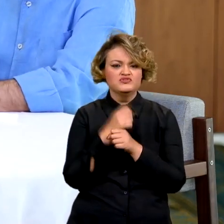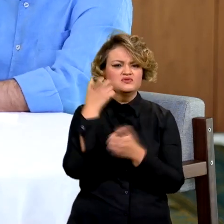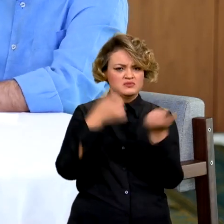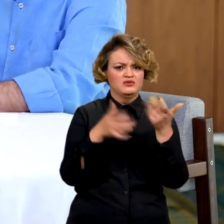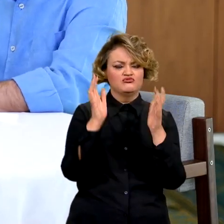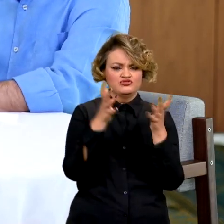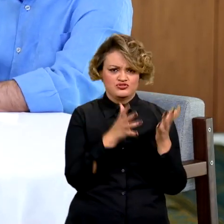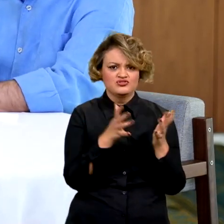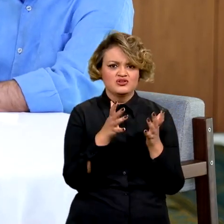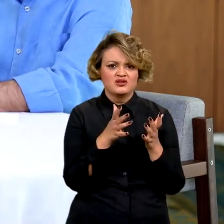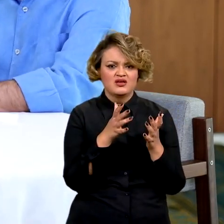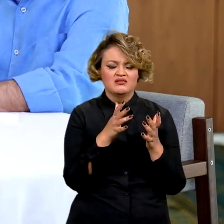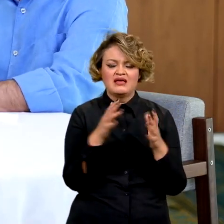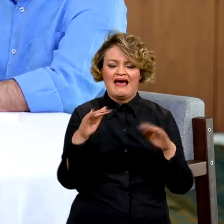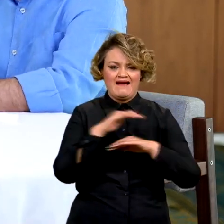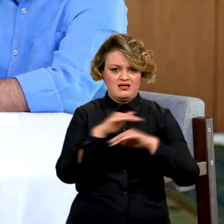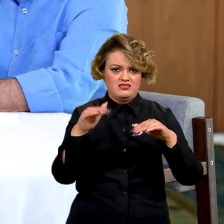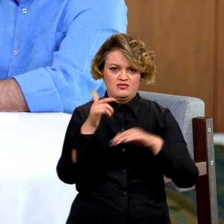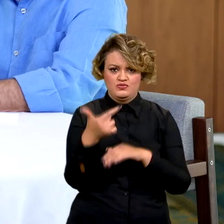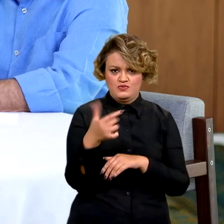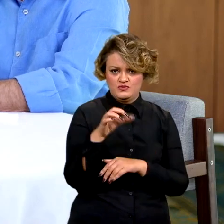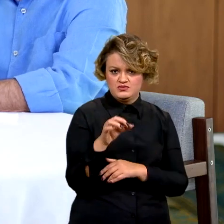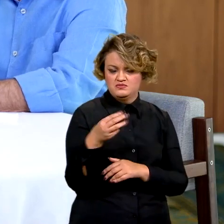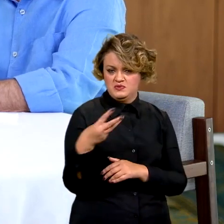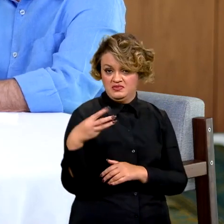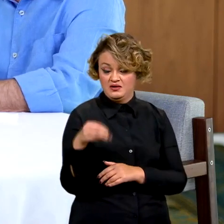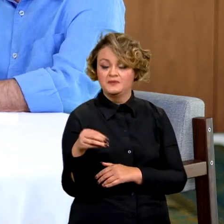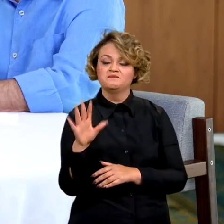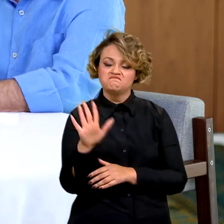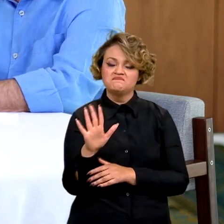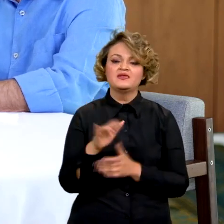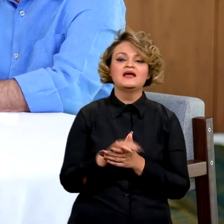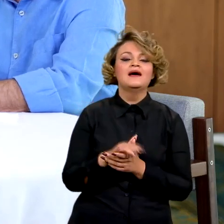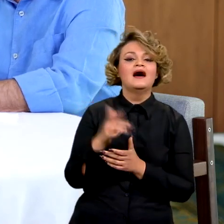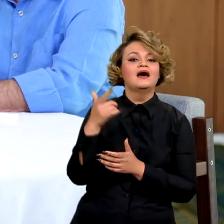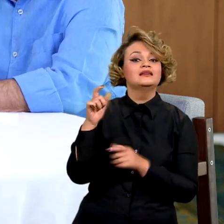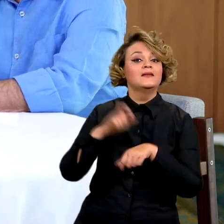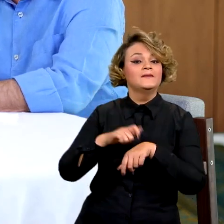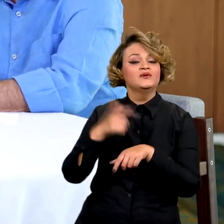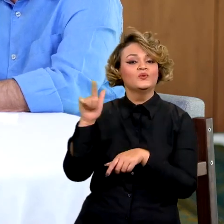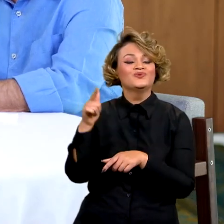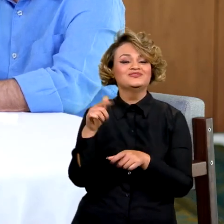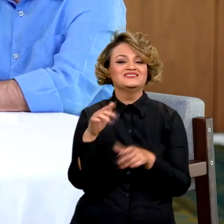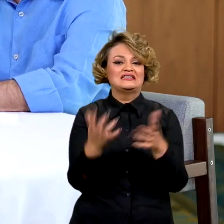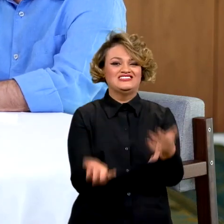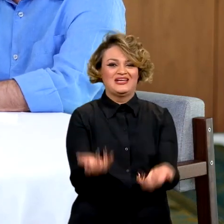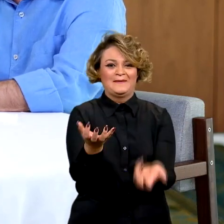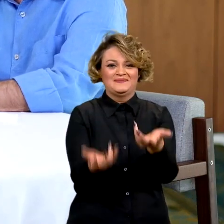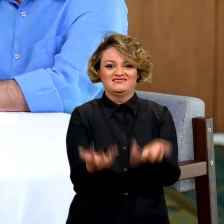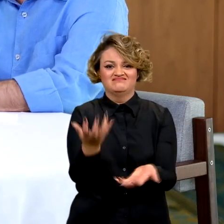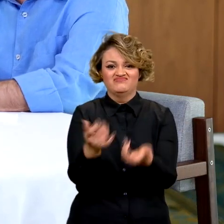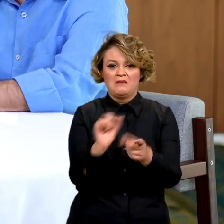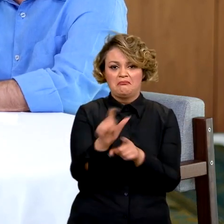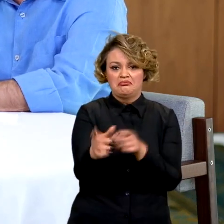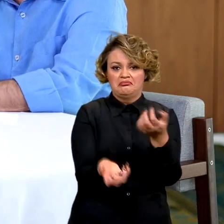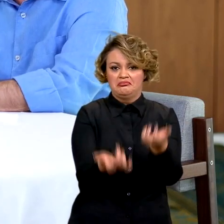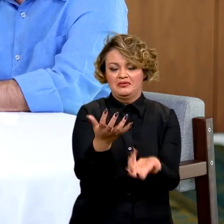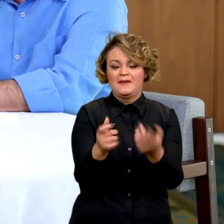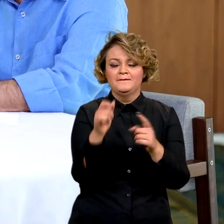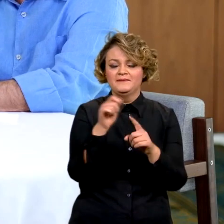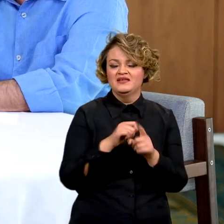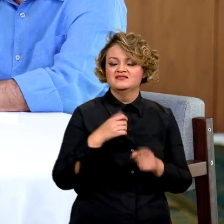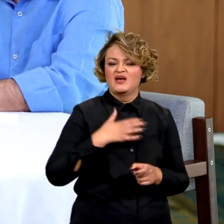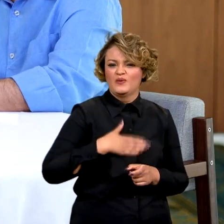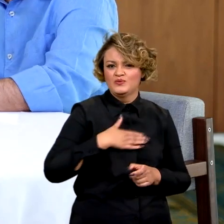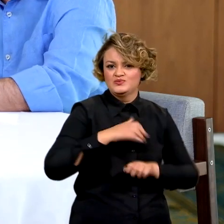em acabar com o desmatamento até 2030 agora a gente tá começando agora com a época de queimada né que esses três meses agora agosto